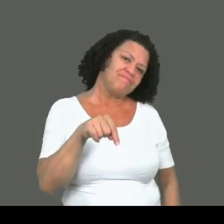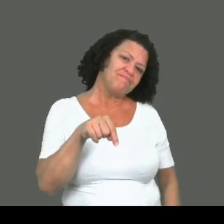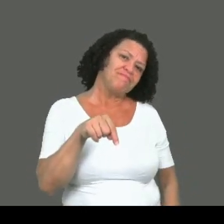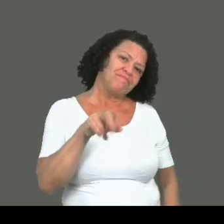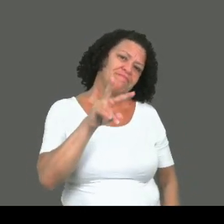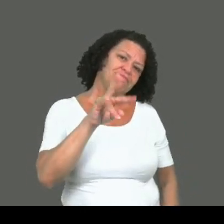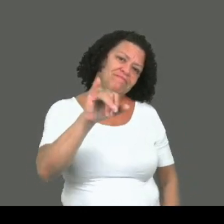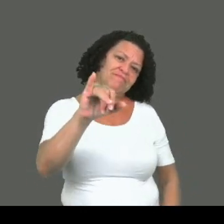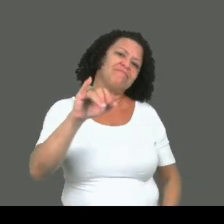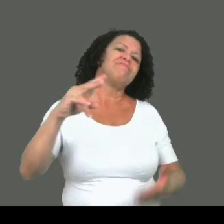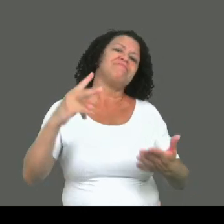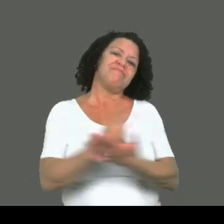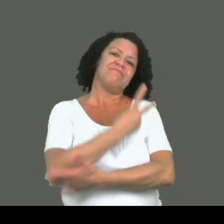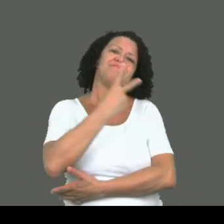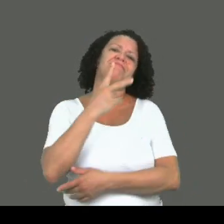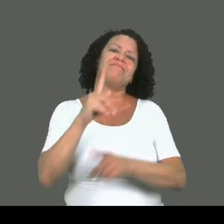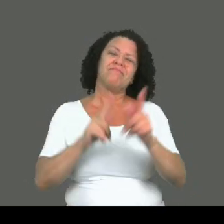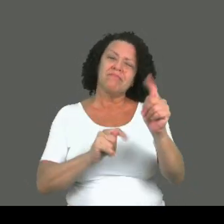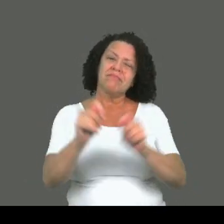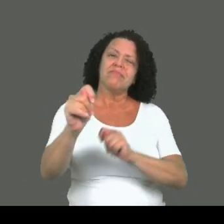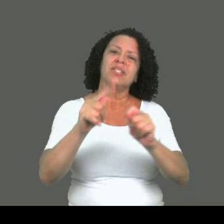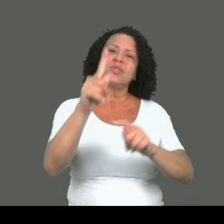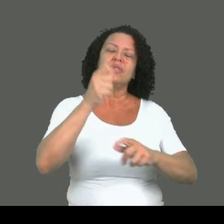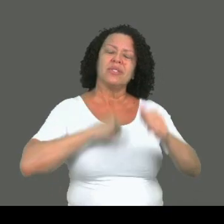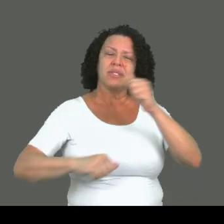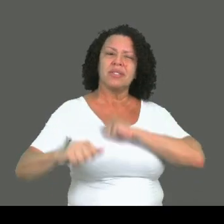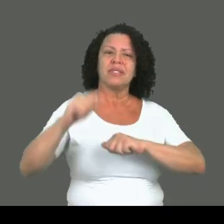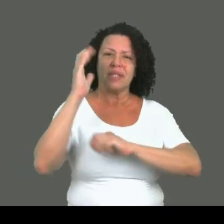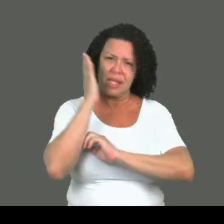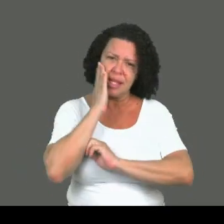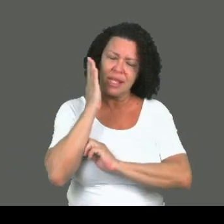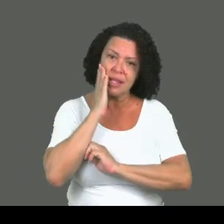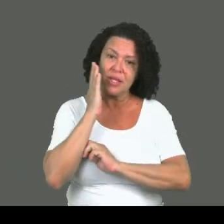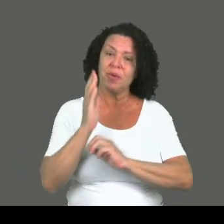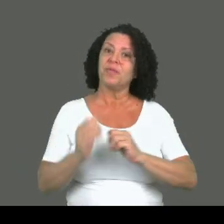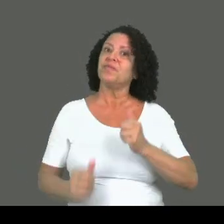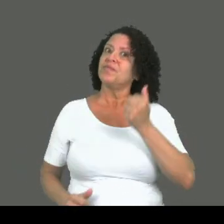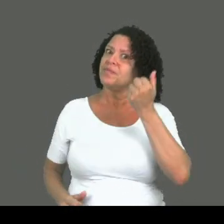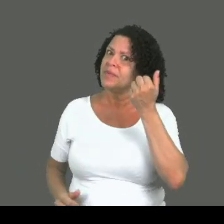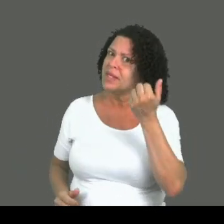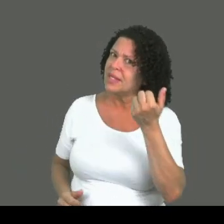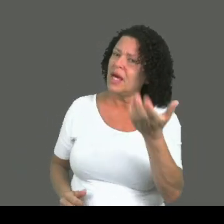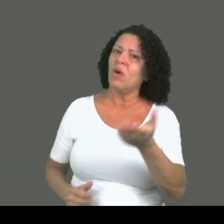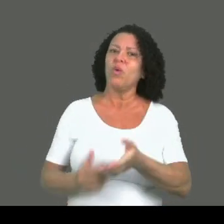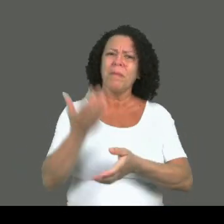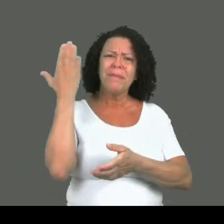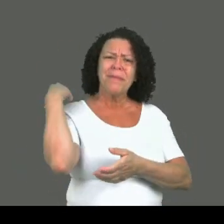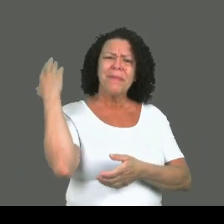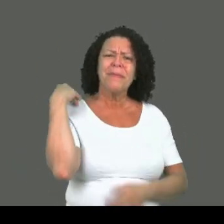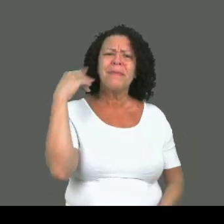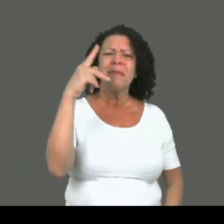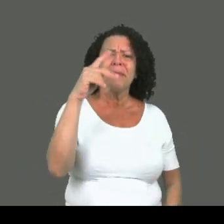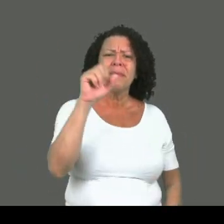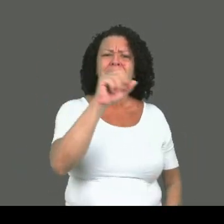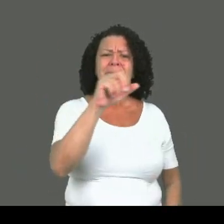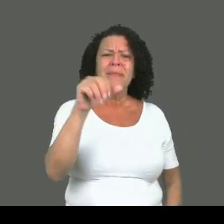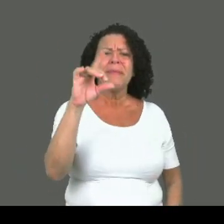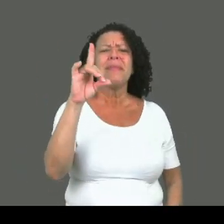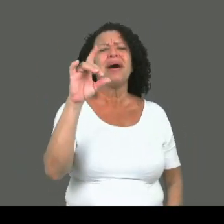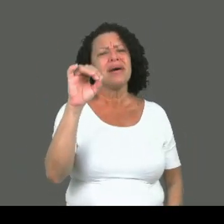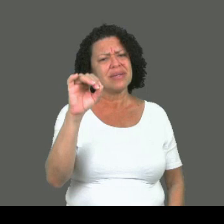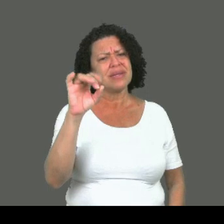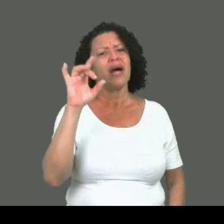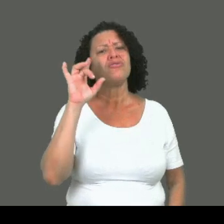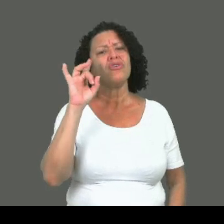conseguir controlar um pouco mais a nossa ansiedade. Então, do passado, nós devemos